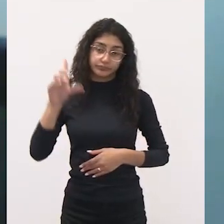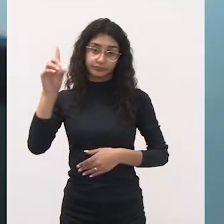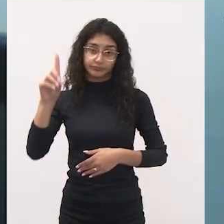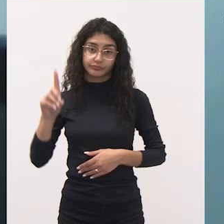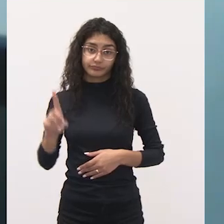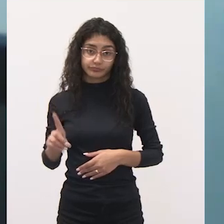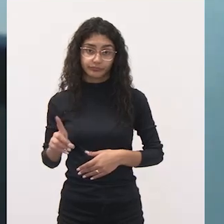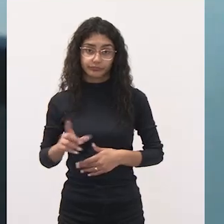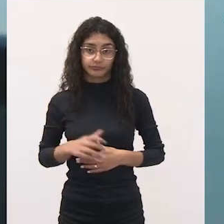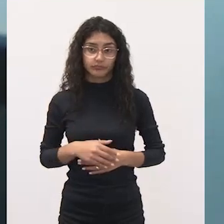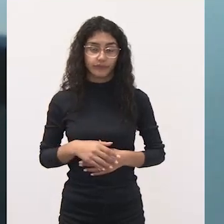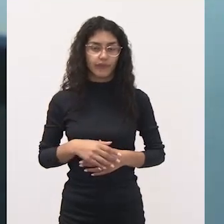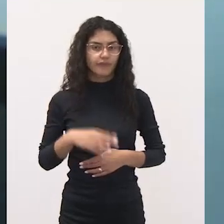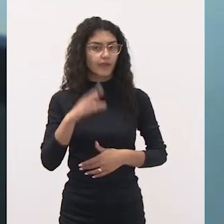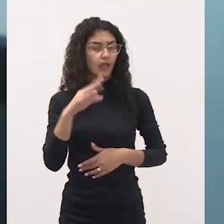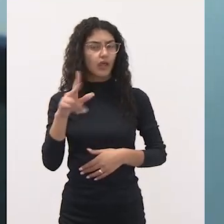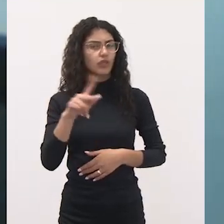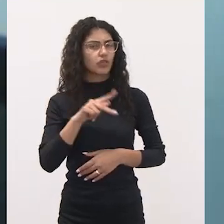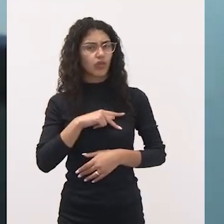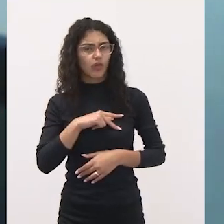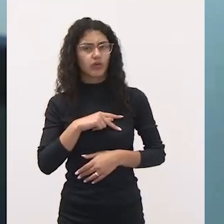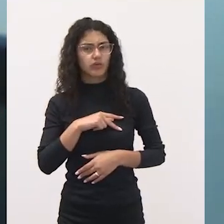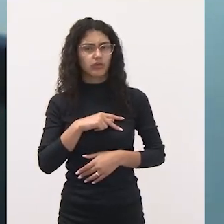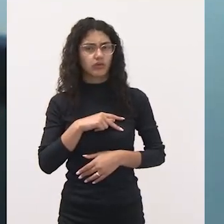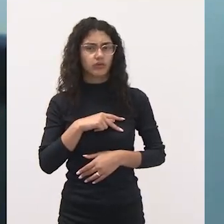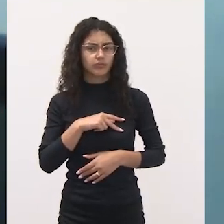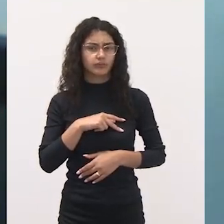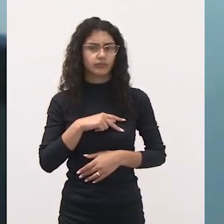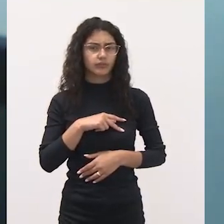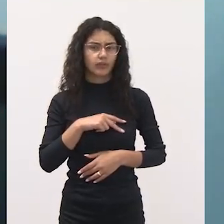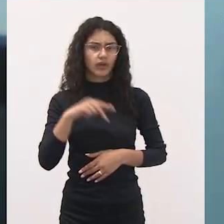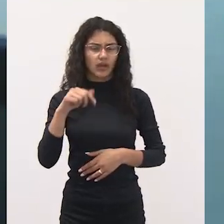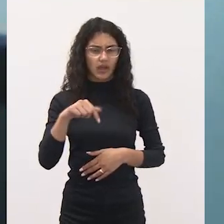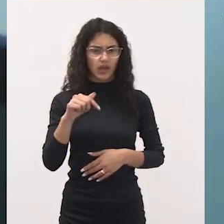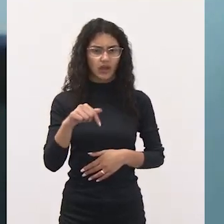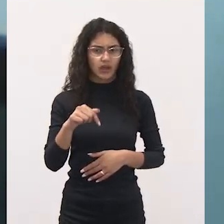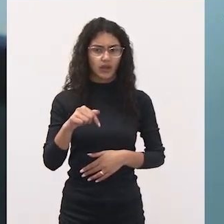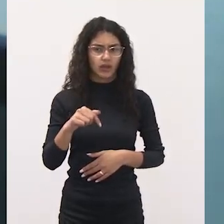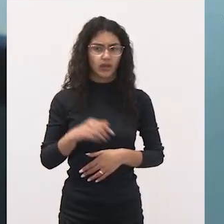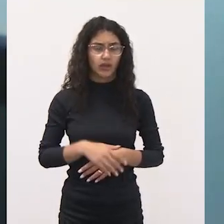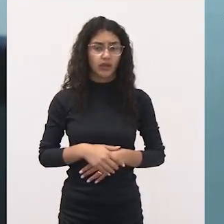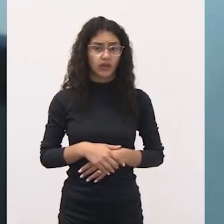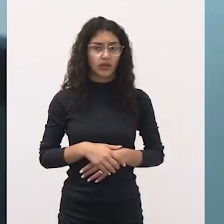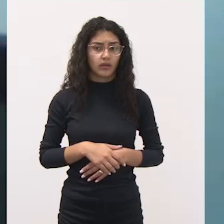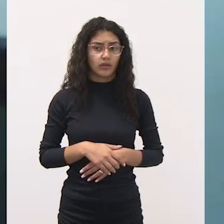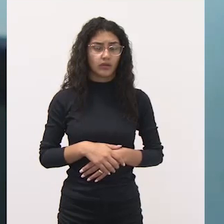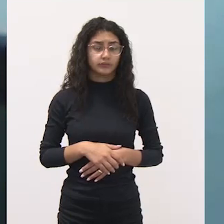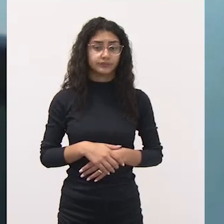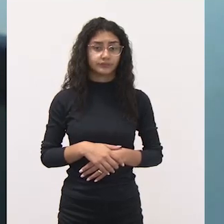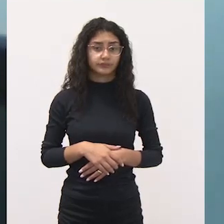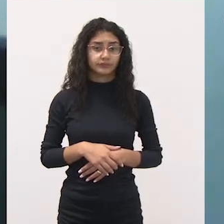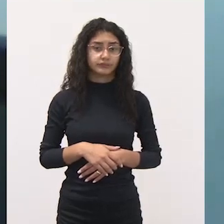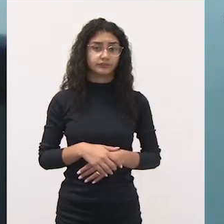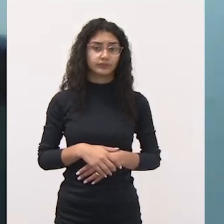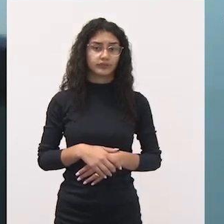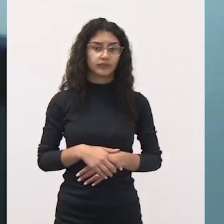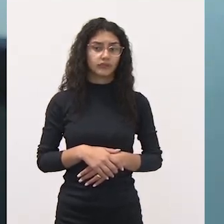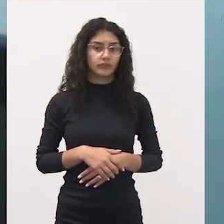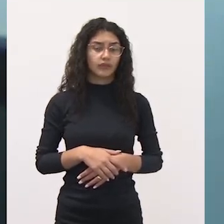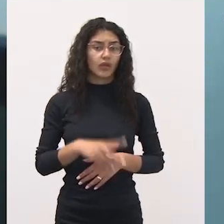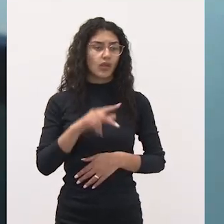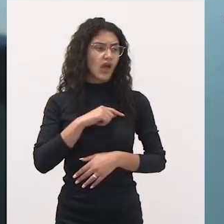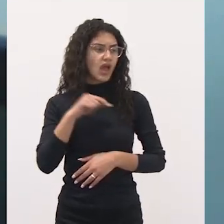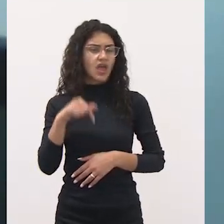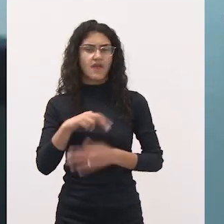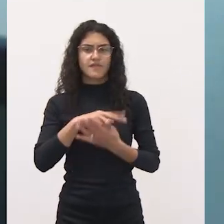deficiência. E aí eu falei, nossa, será que aqui... eu falei, será que tem tanta patologia